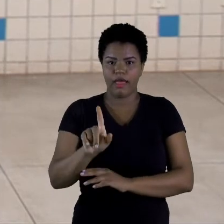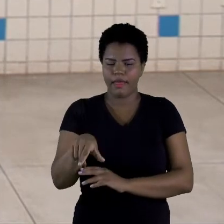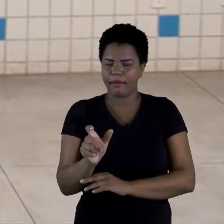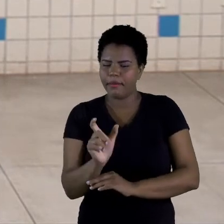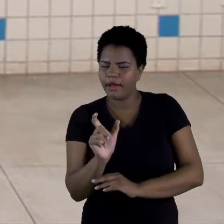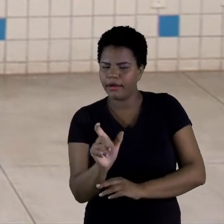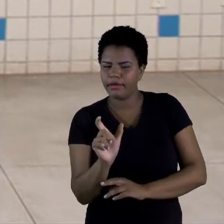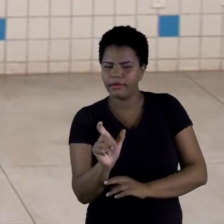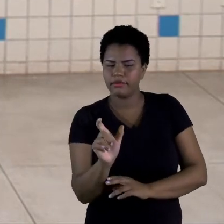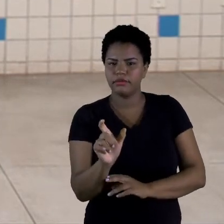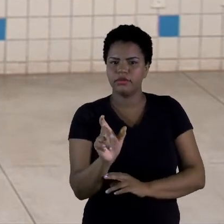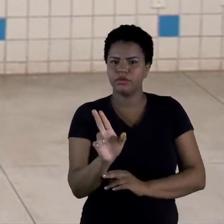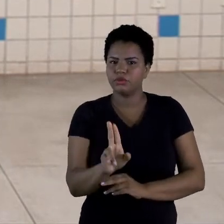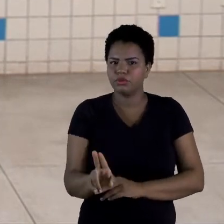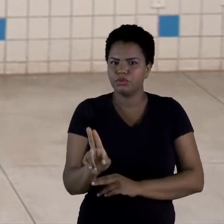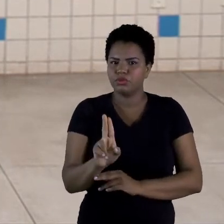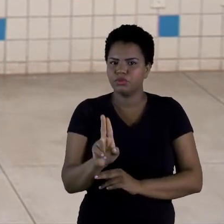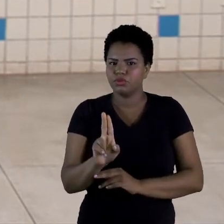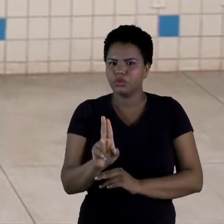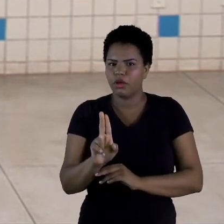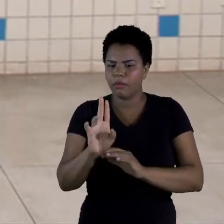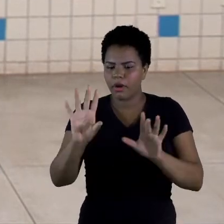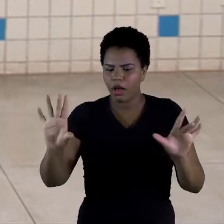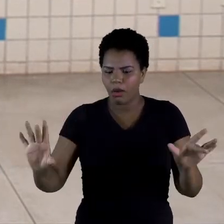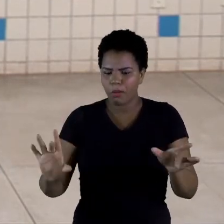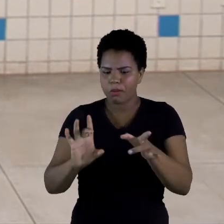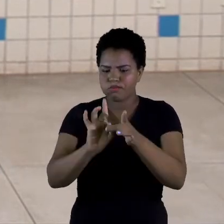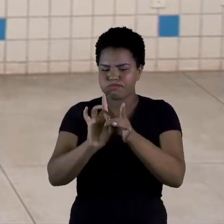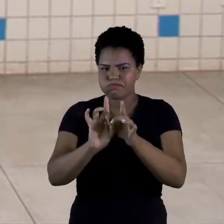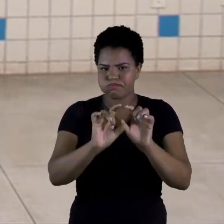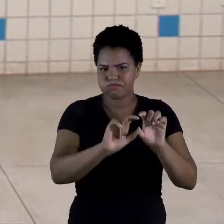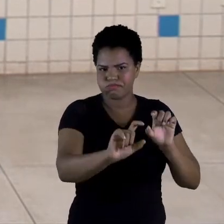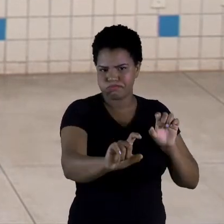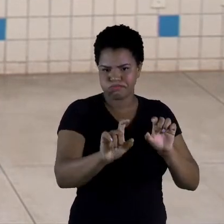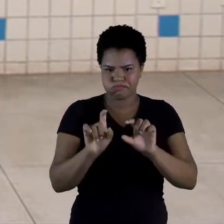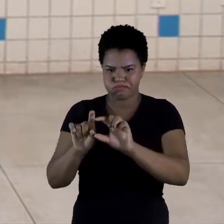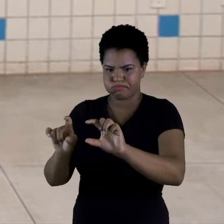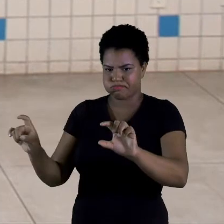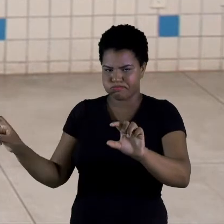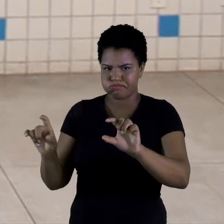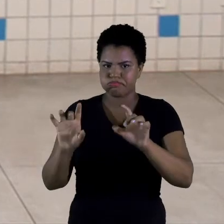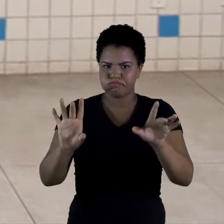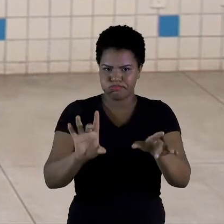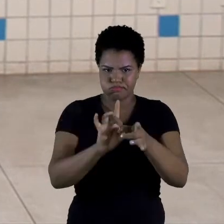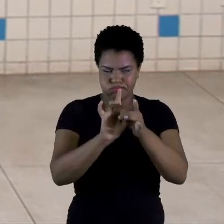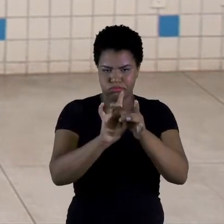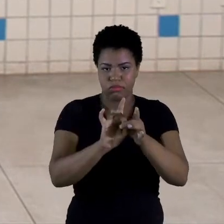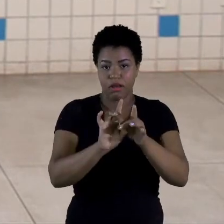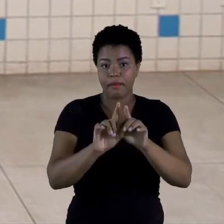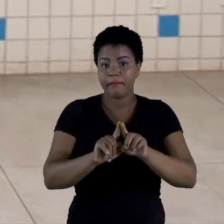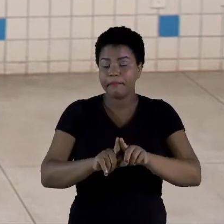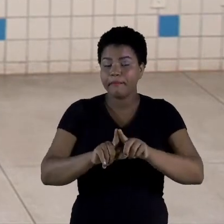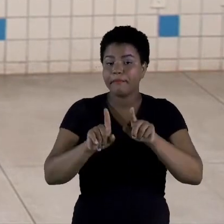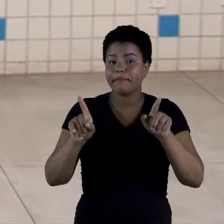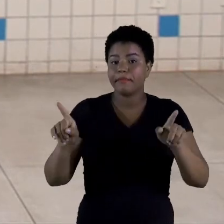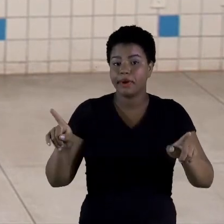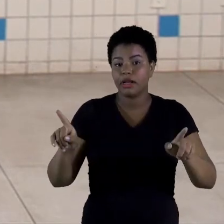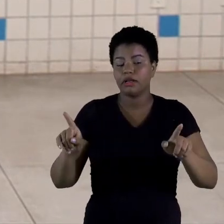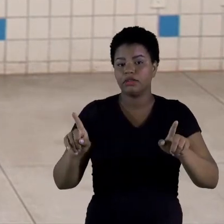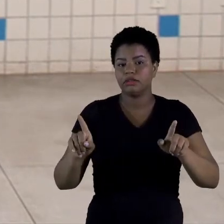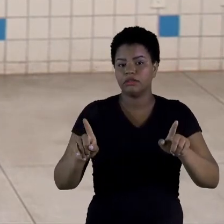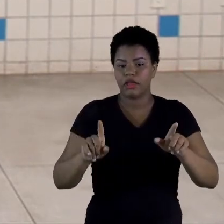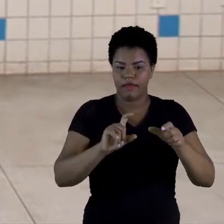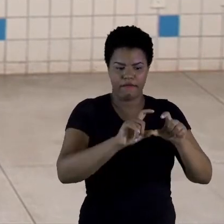palavrinhas que eu uso para ligar duas orações, duas frases, mas uma frase não depende